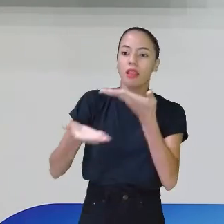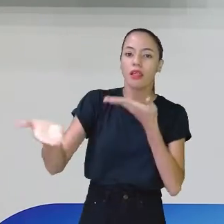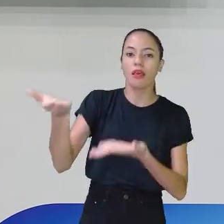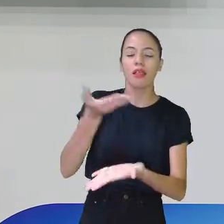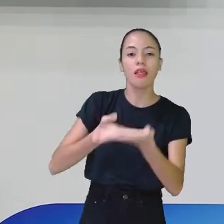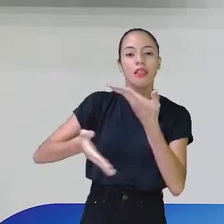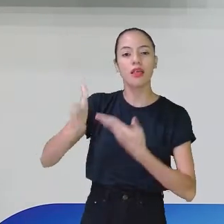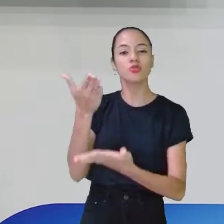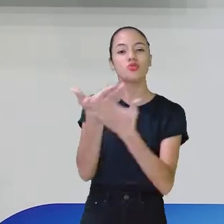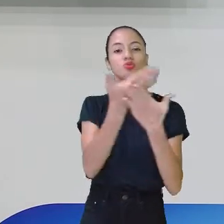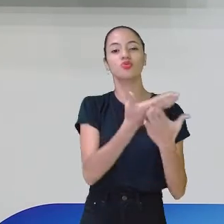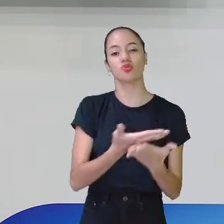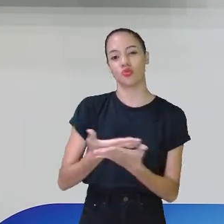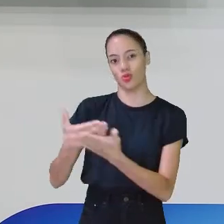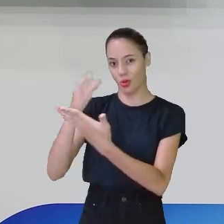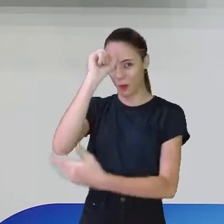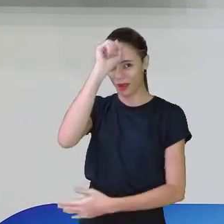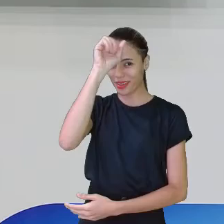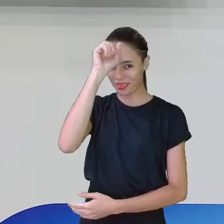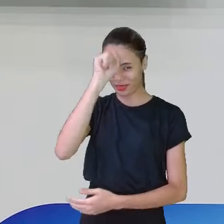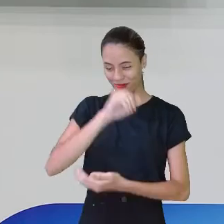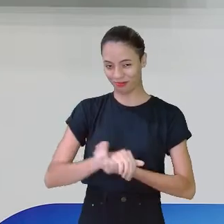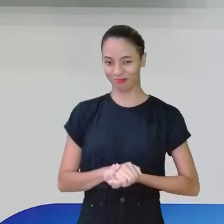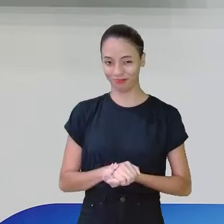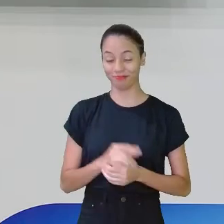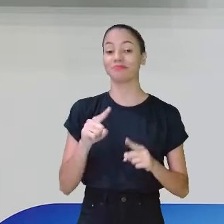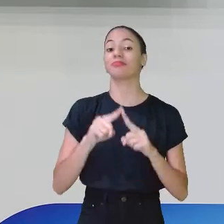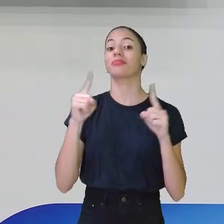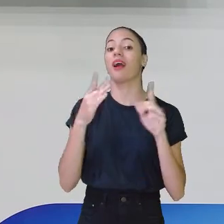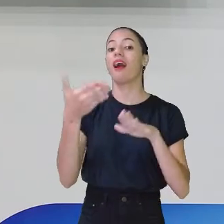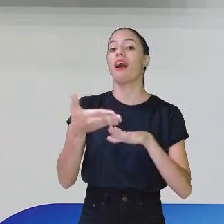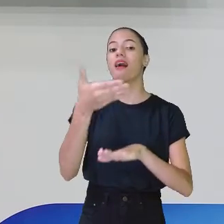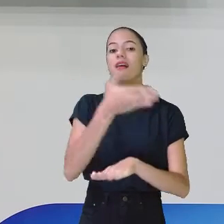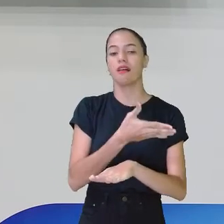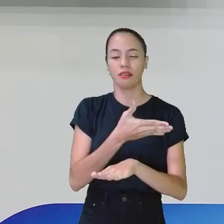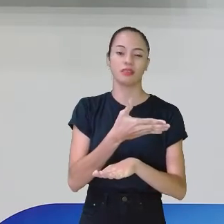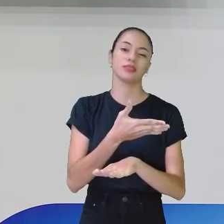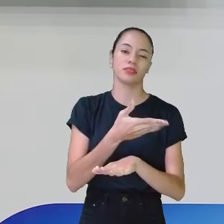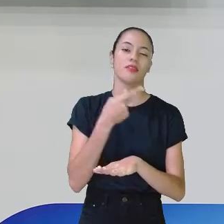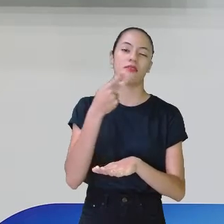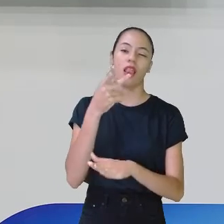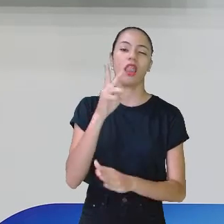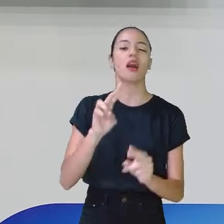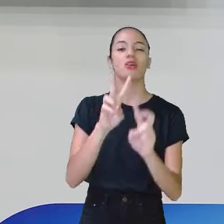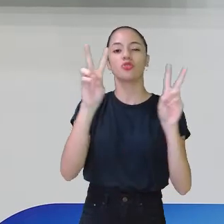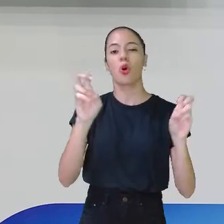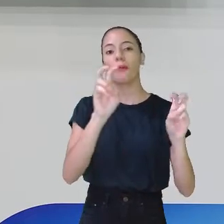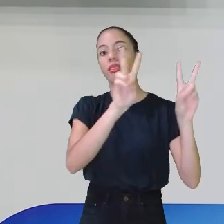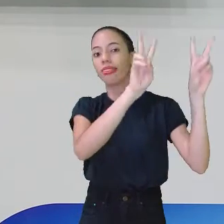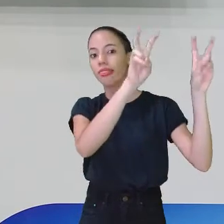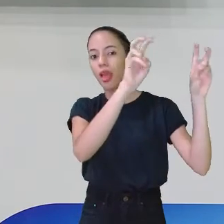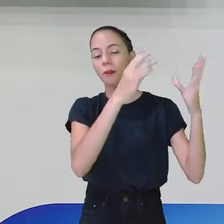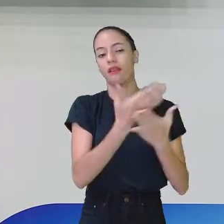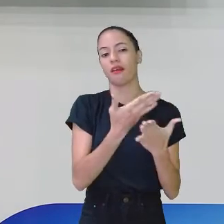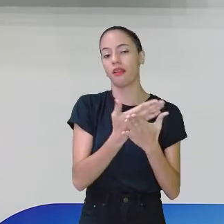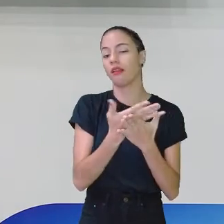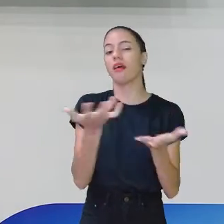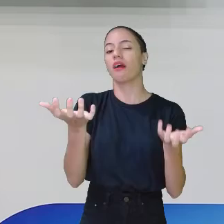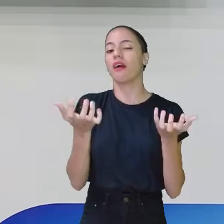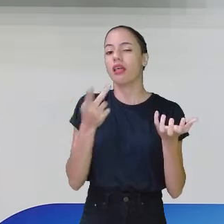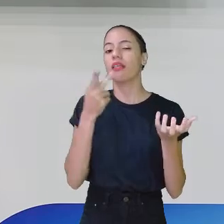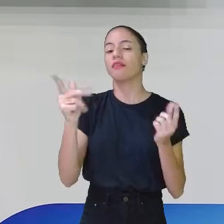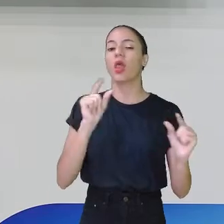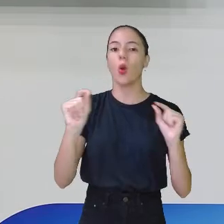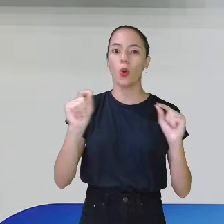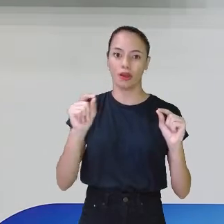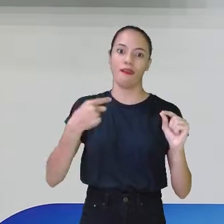de aprendizado, certo? Mas antes da gente falar do tema da nossa aula, eu quero dizer que eu